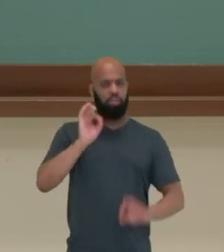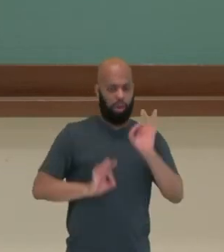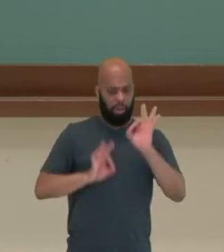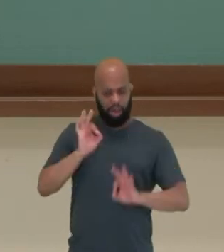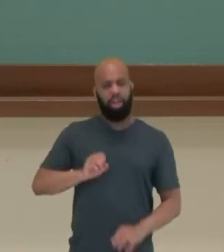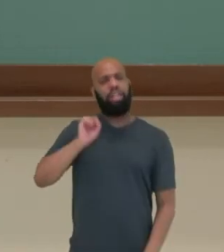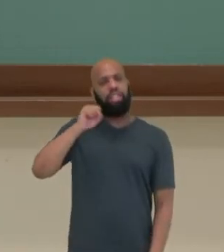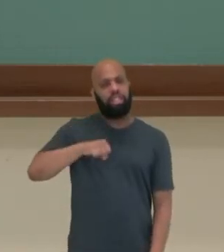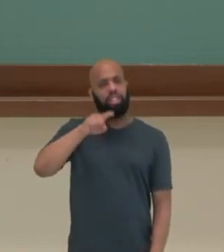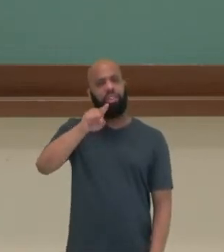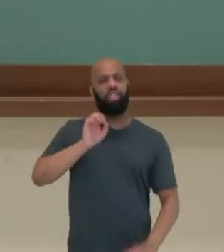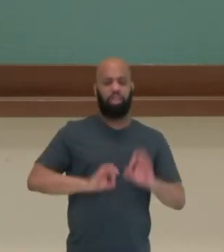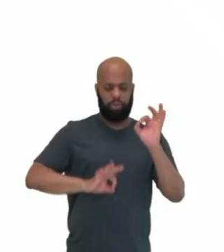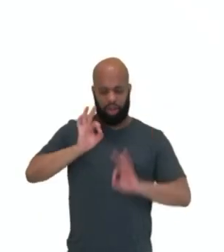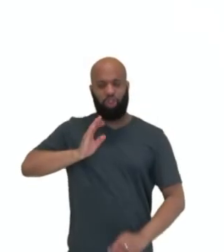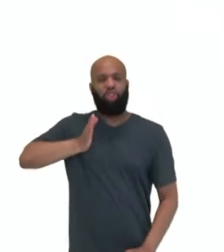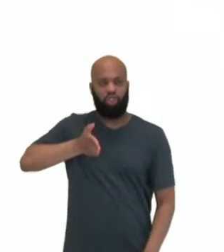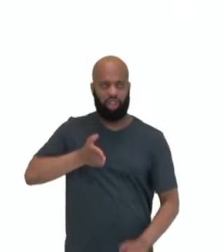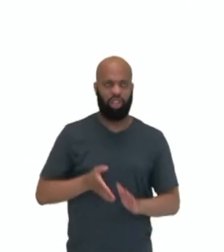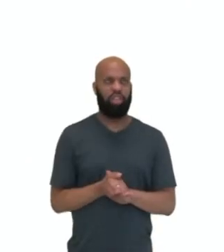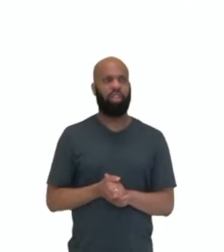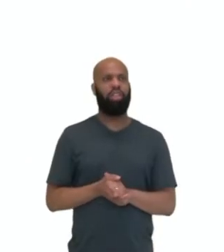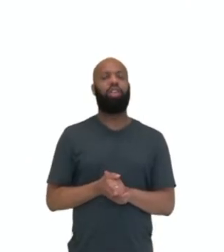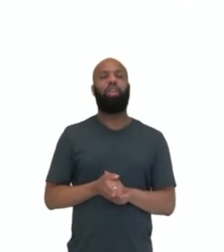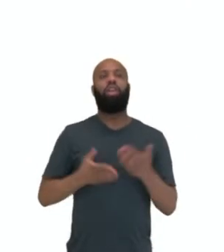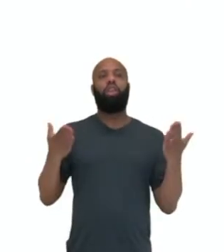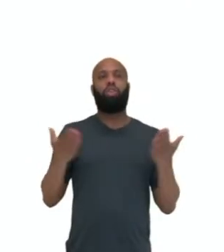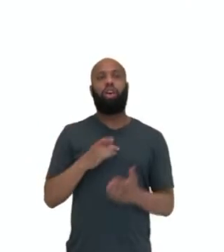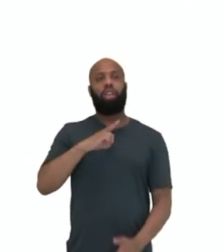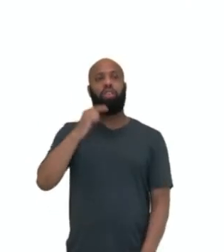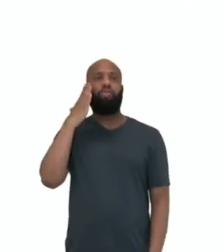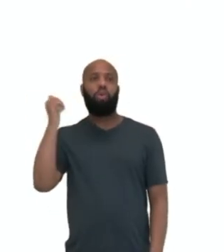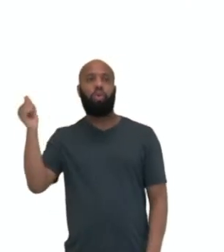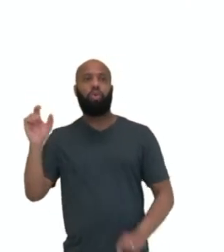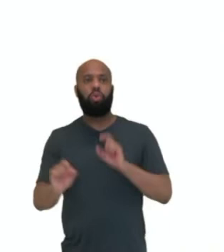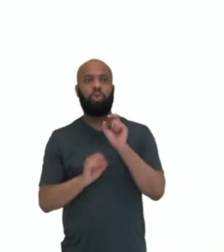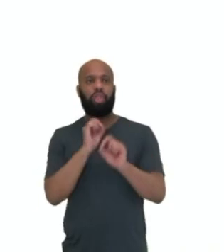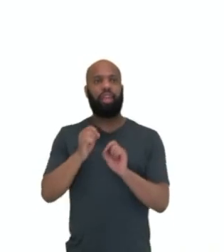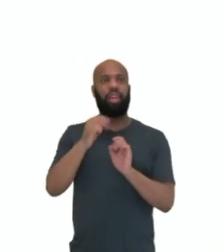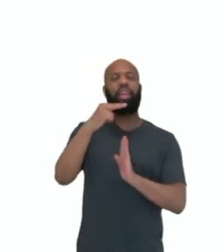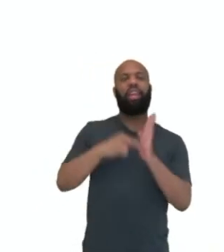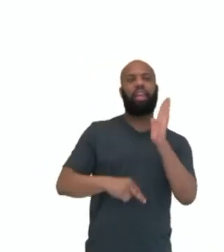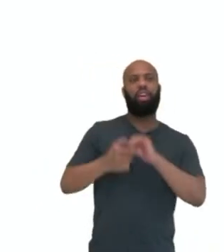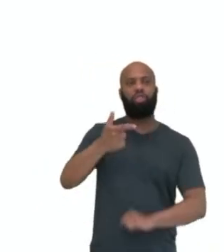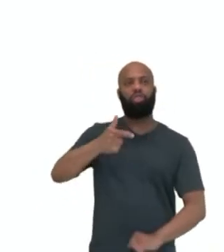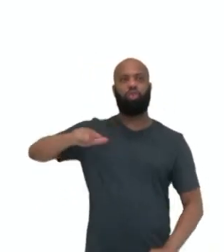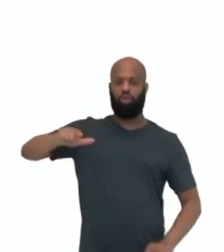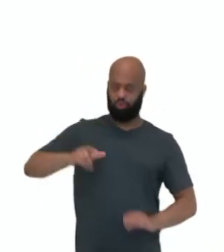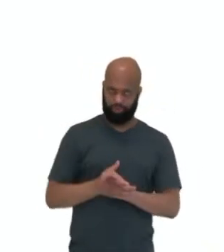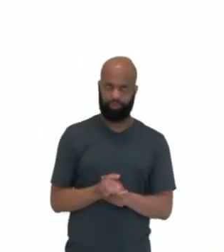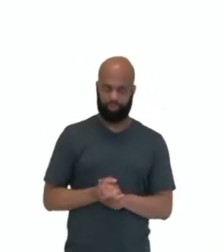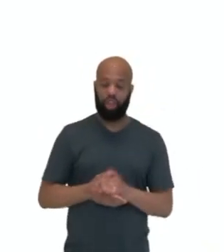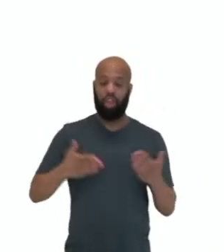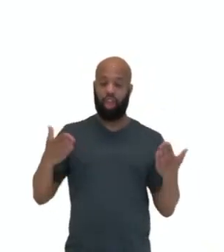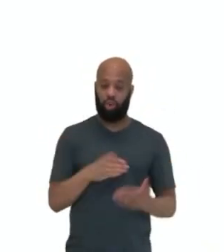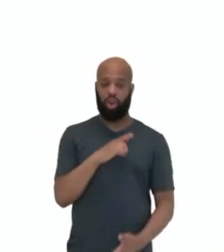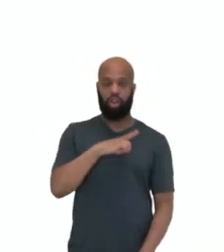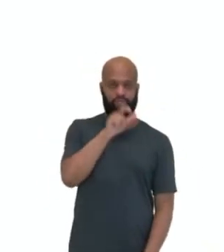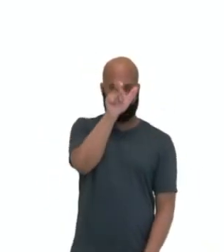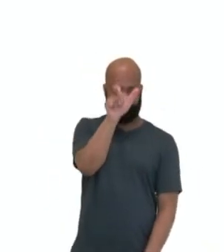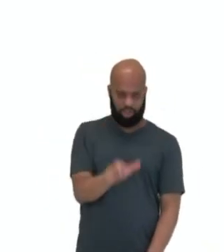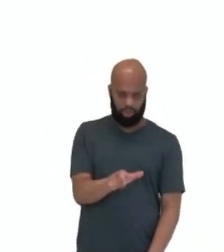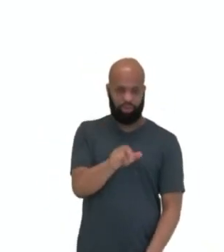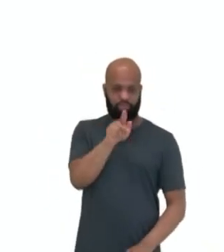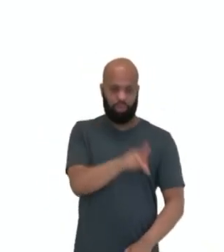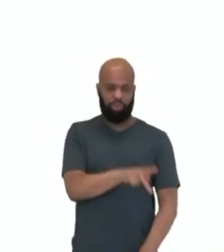Claro que está, né? Então, olha só. Tem o famoso releio. Demanda da professora paulista Andréia